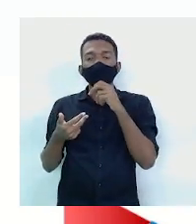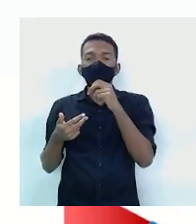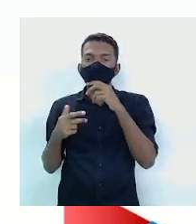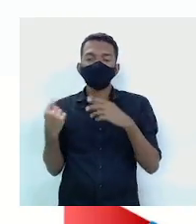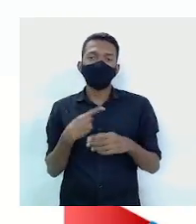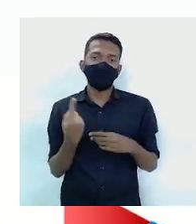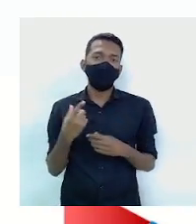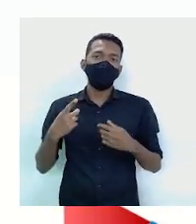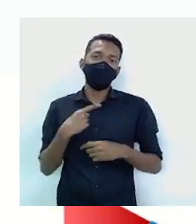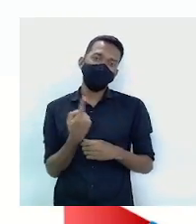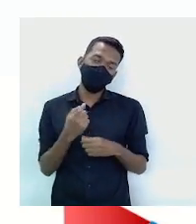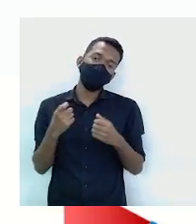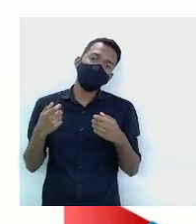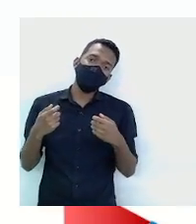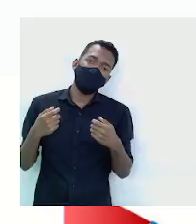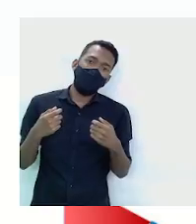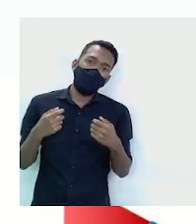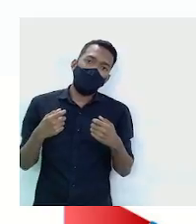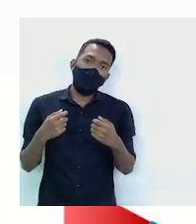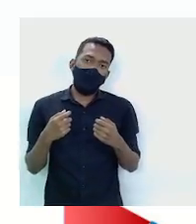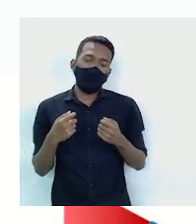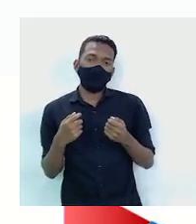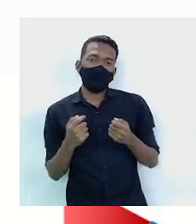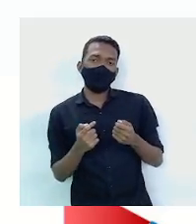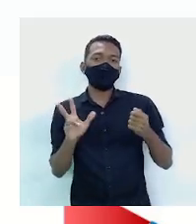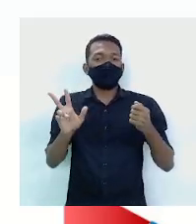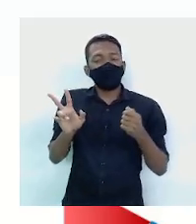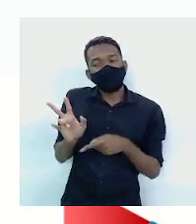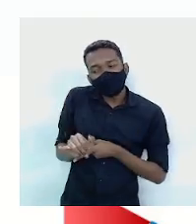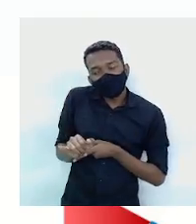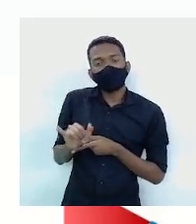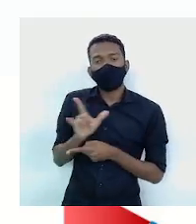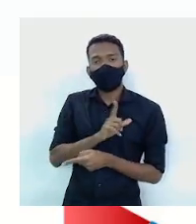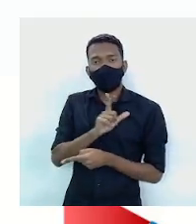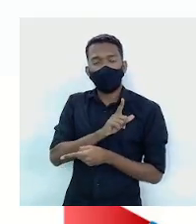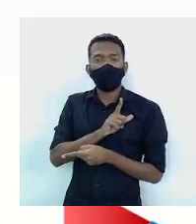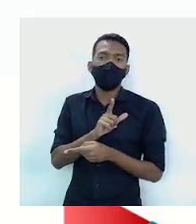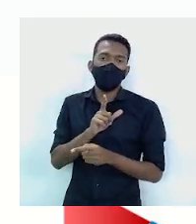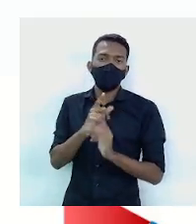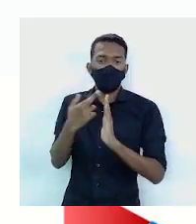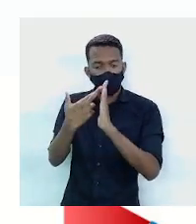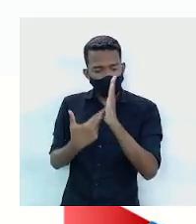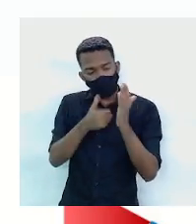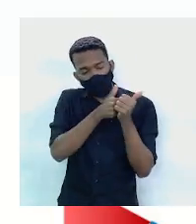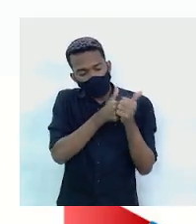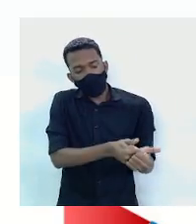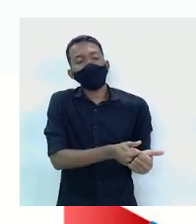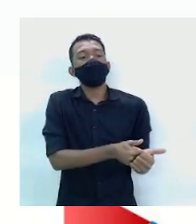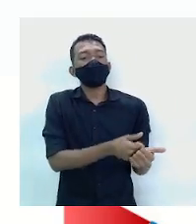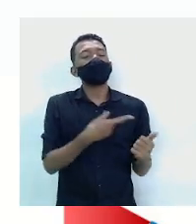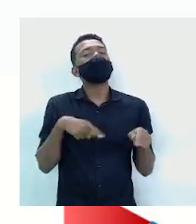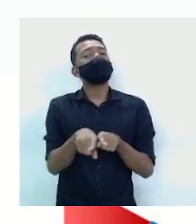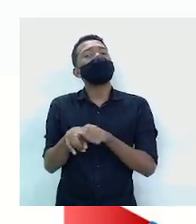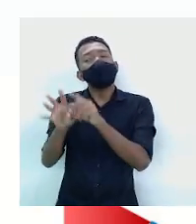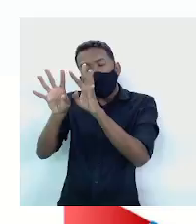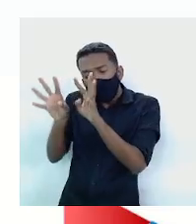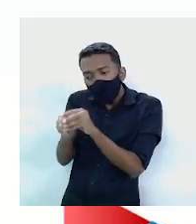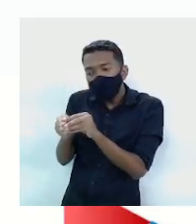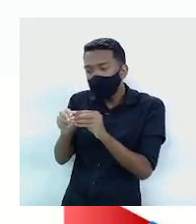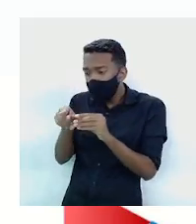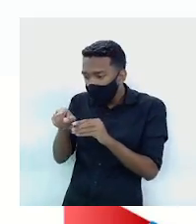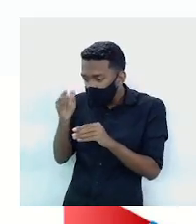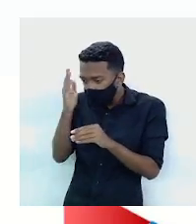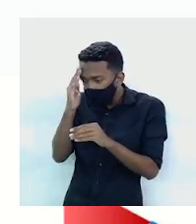vai ajudar, porque você vai seguir aquele roteiro, né, que você produziu, e na sinopse você tem uma forma